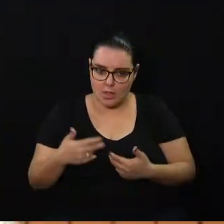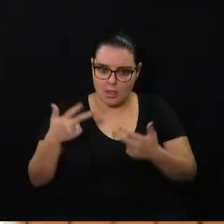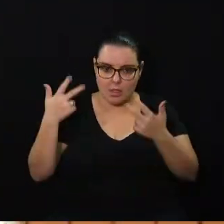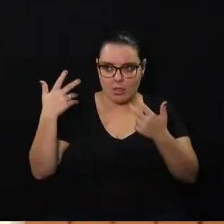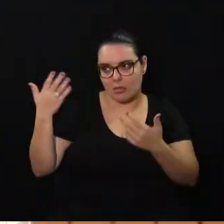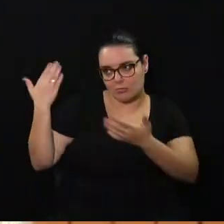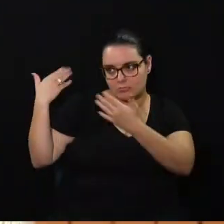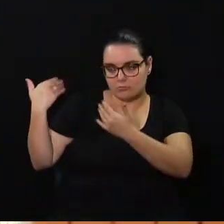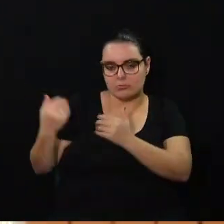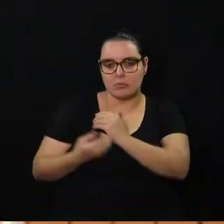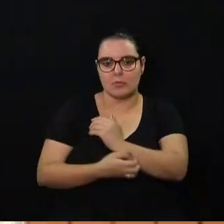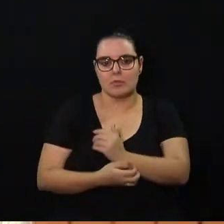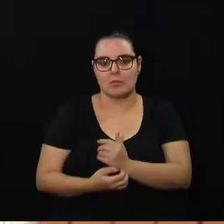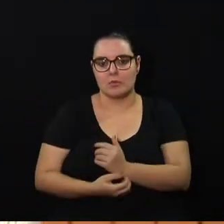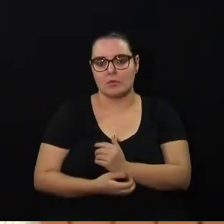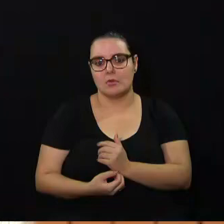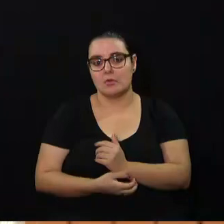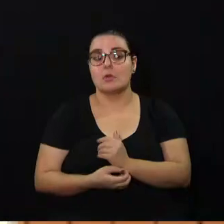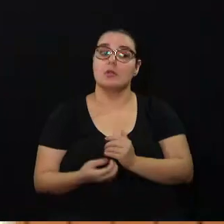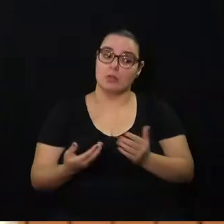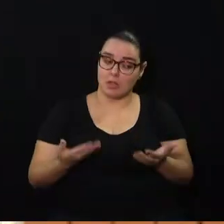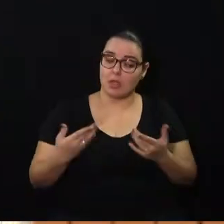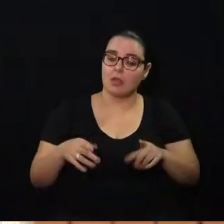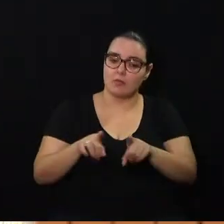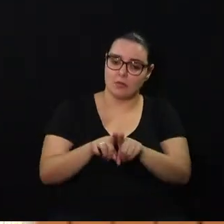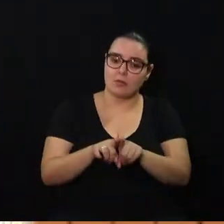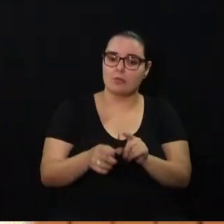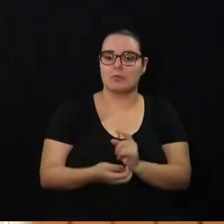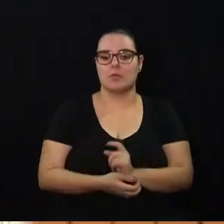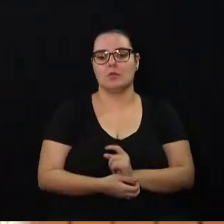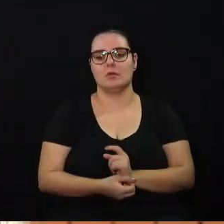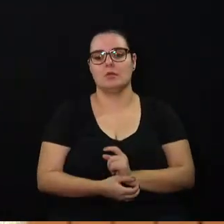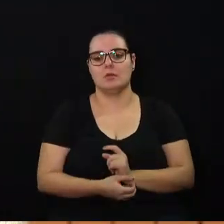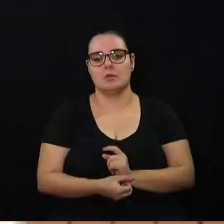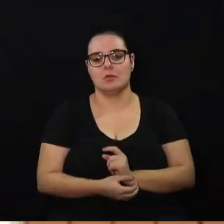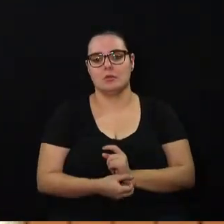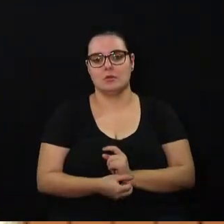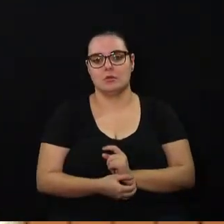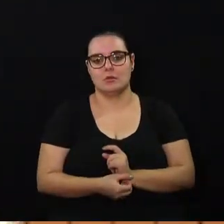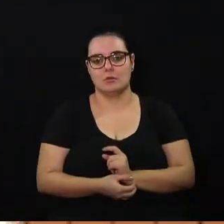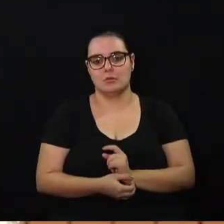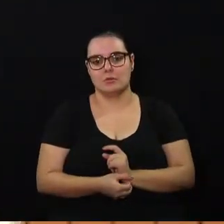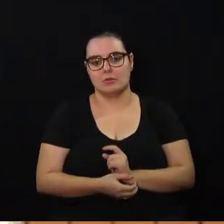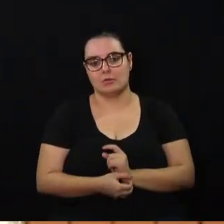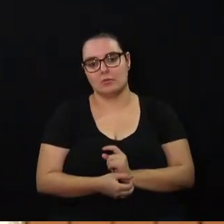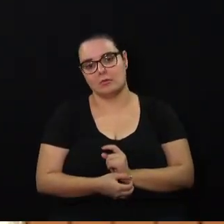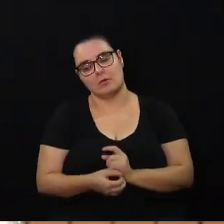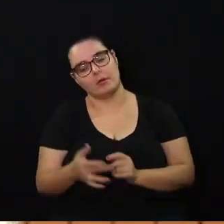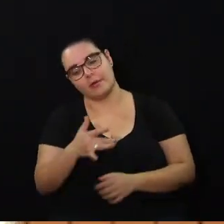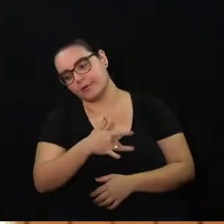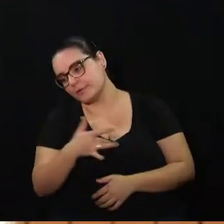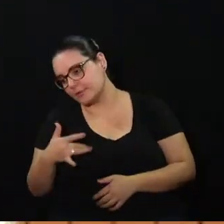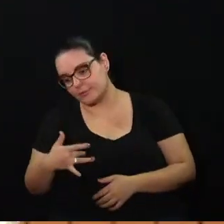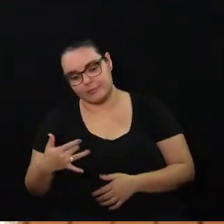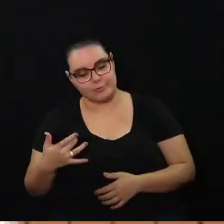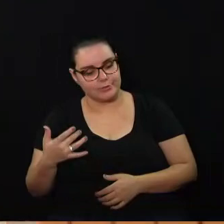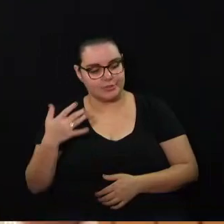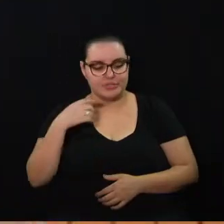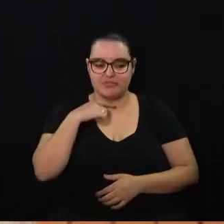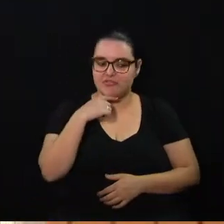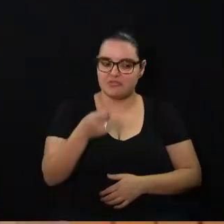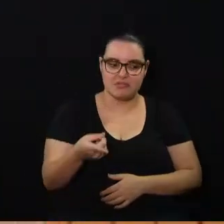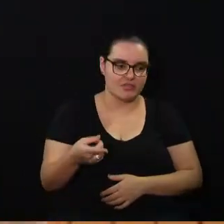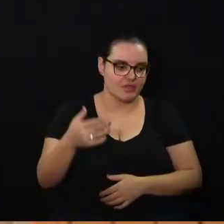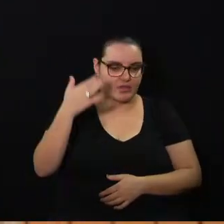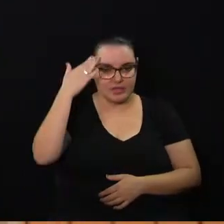que também era algo leve também não foi negligenciado né pela saúde assim não ninguém fez um